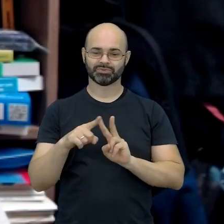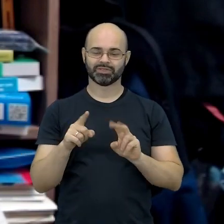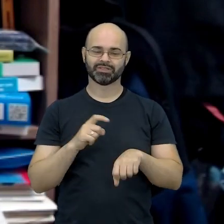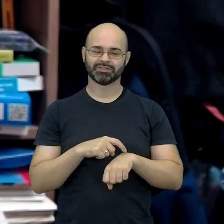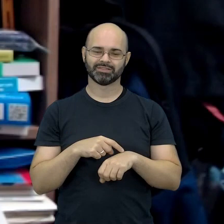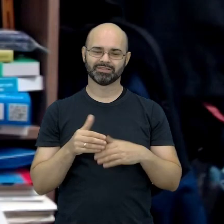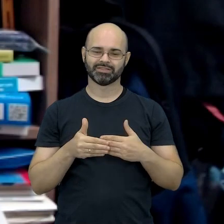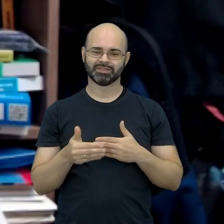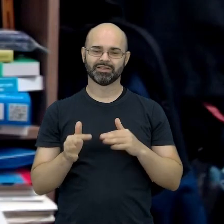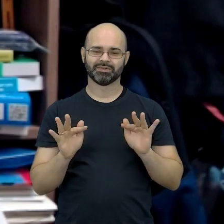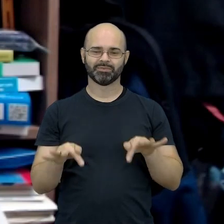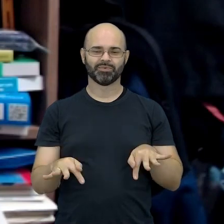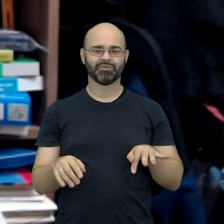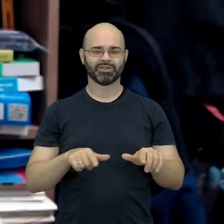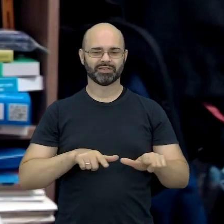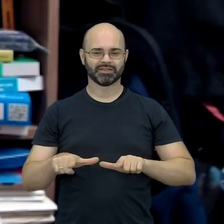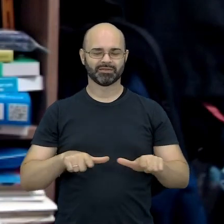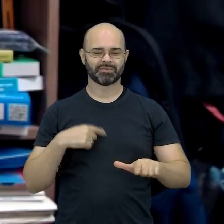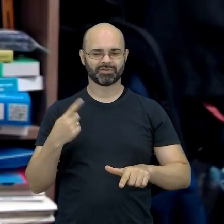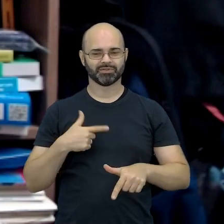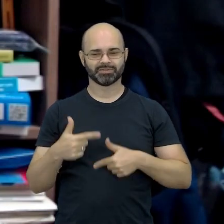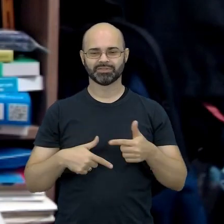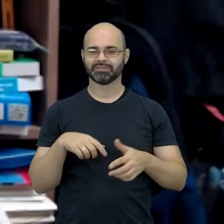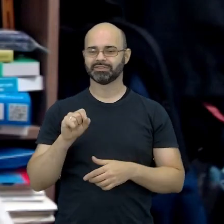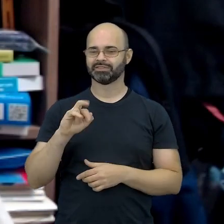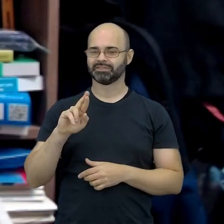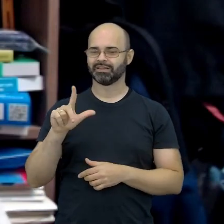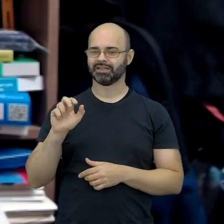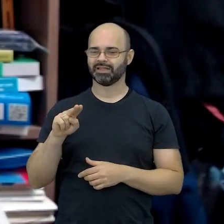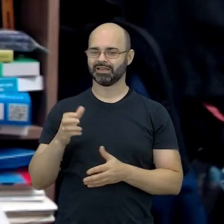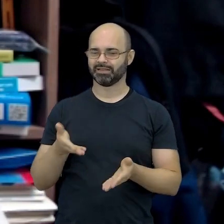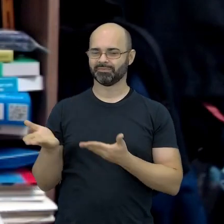final de trabalho que nós estamos tendo. Sirlene,